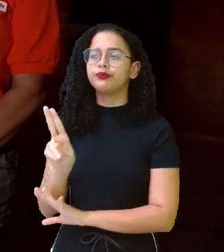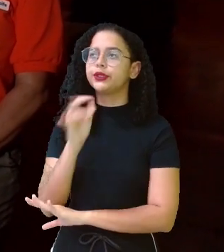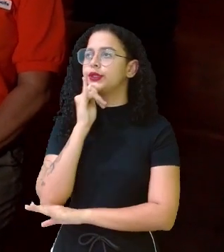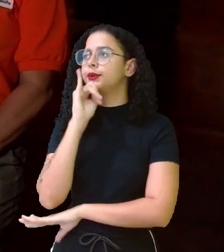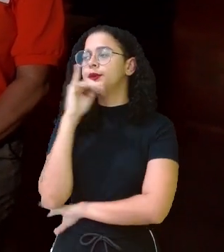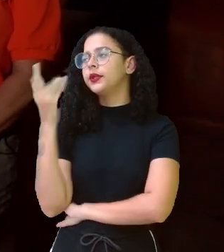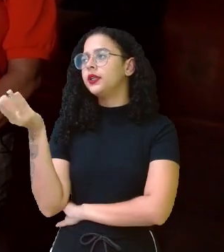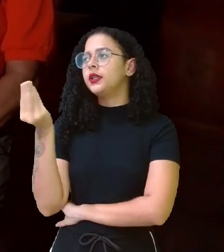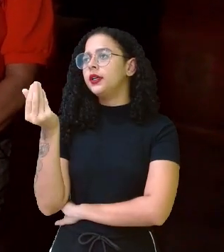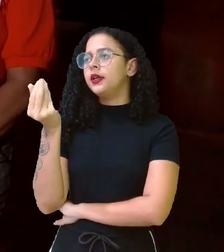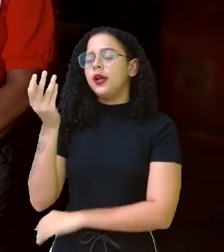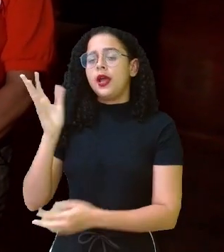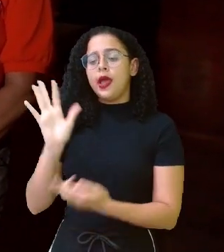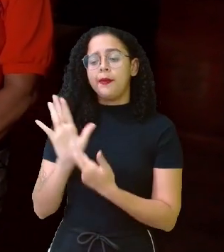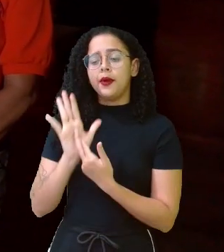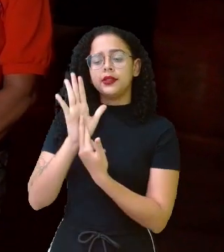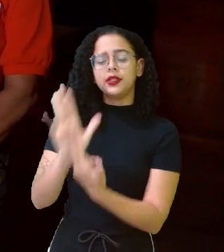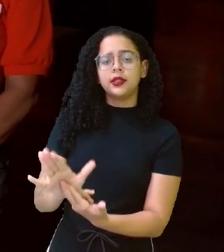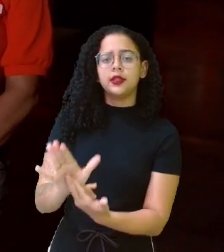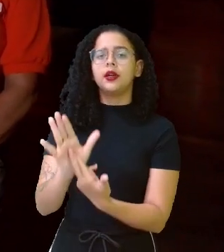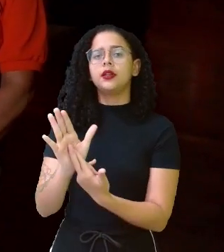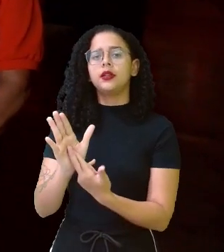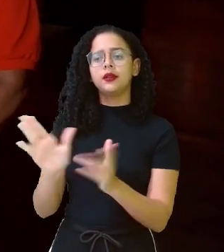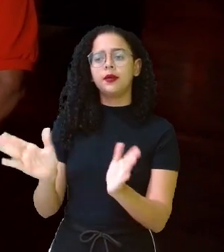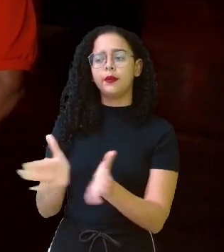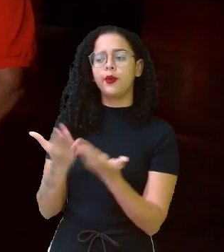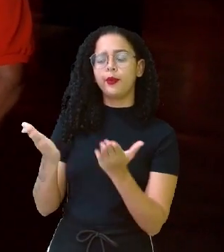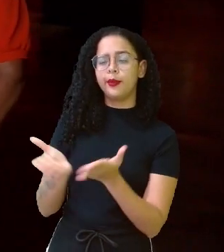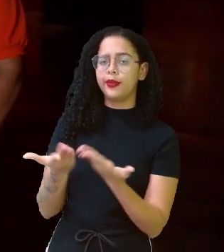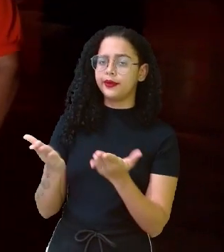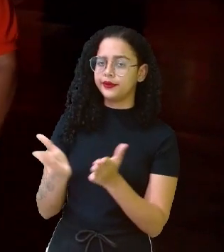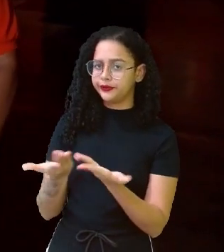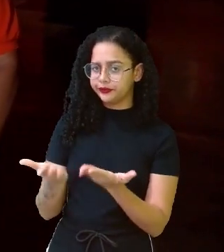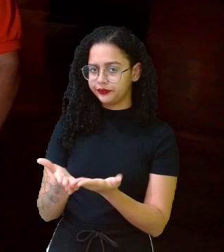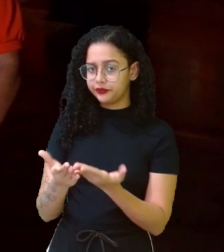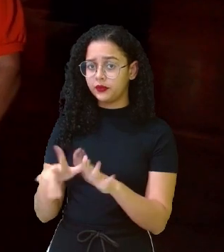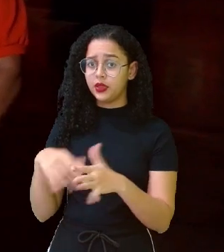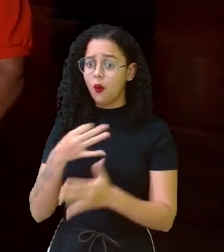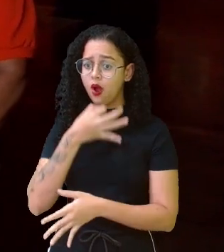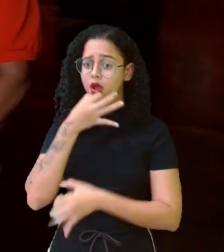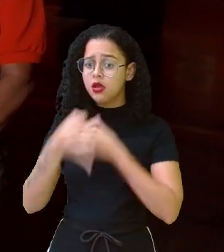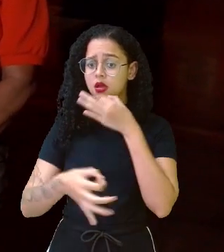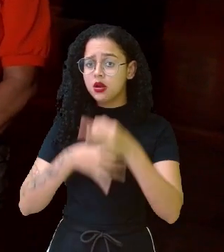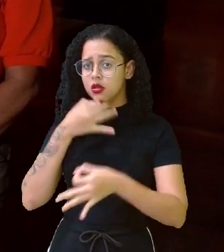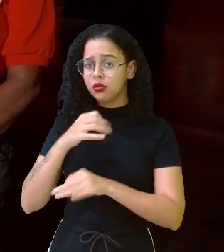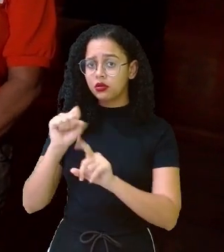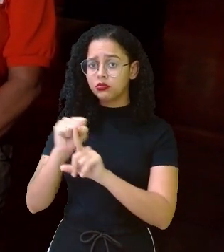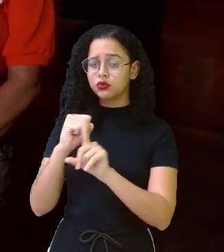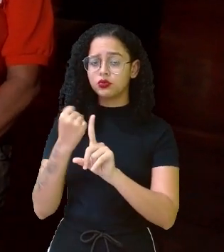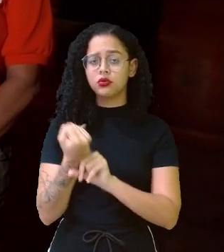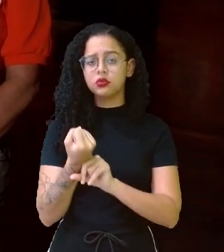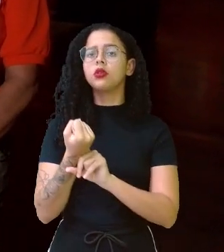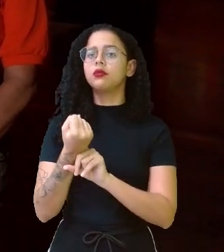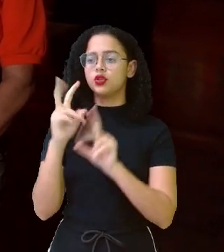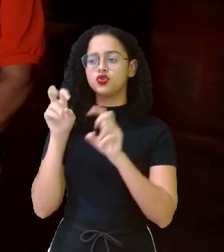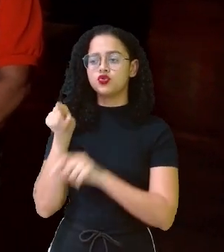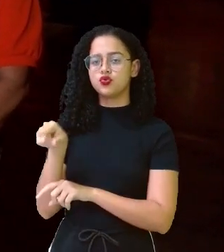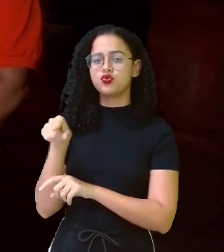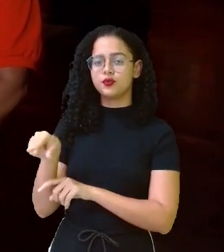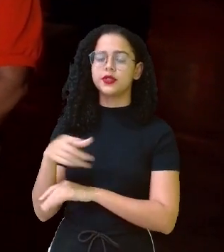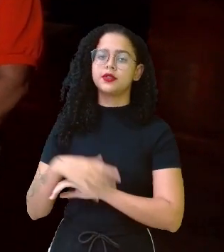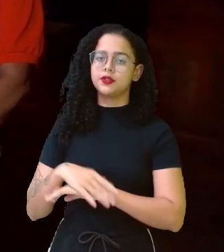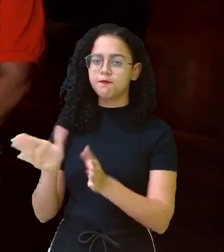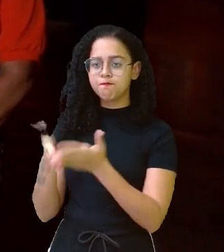de representantes da pobreza, né? E a crítica social passa a estar em cima justamente disso. A gente vai ver, por exemplo,